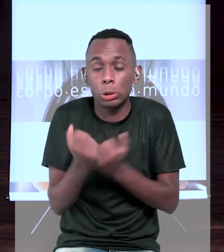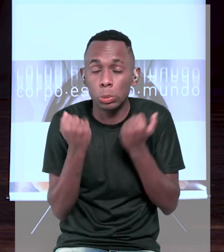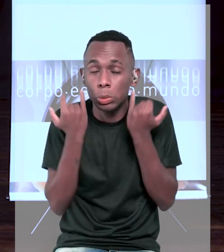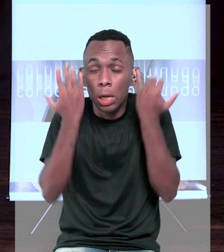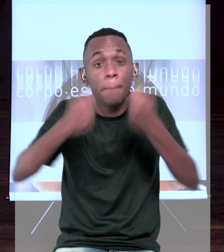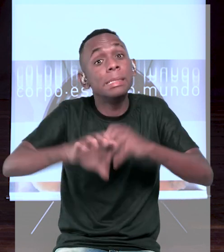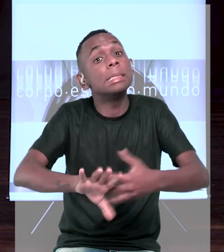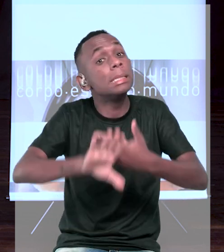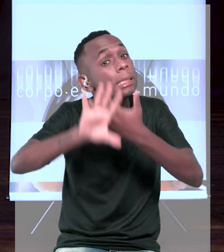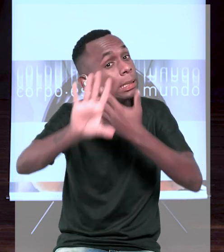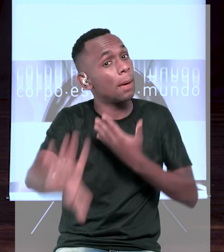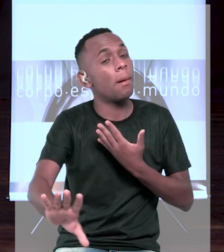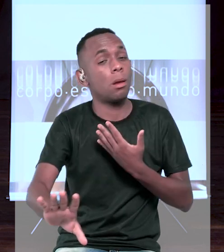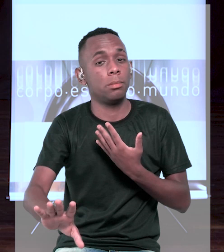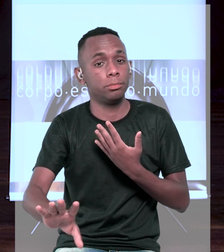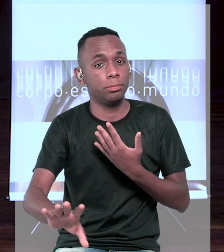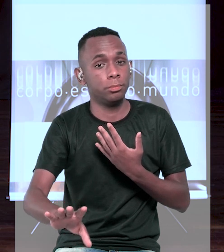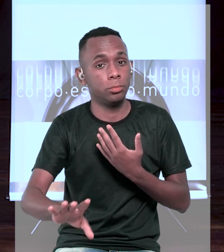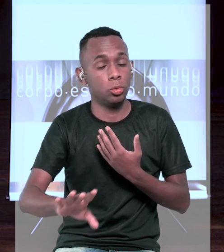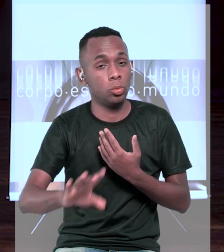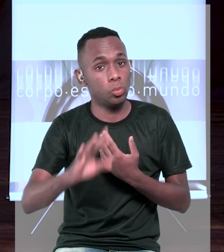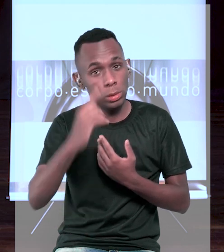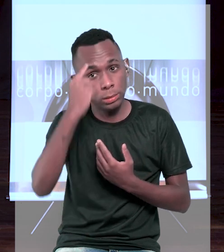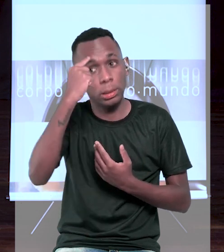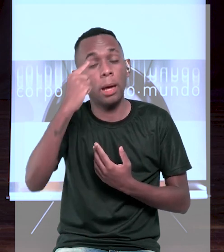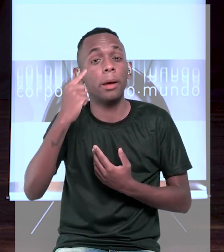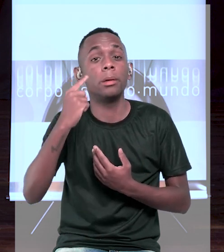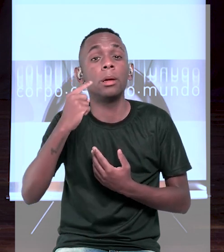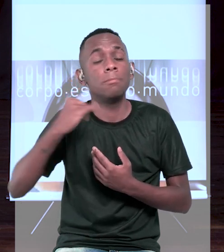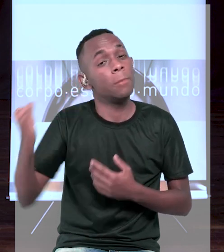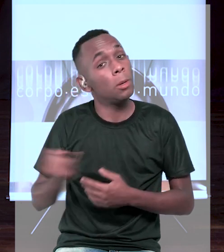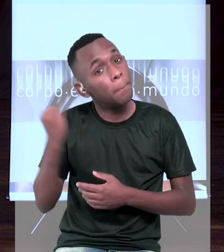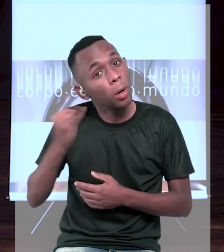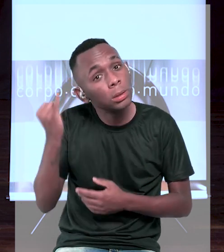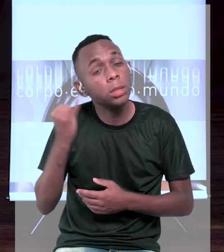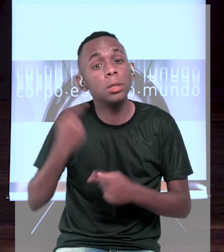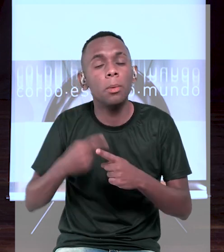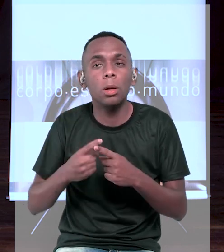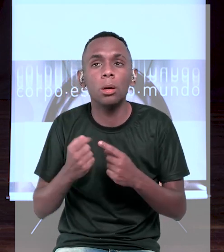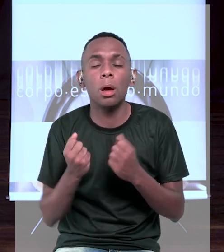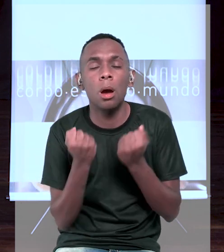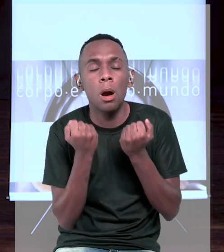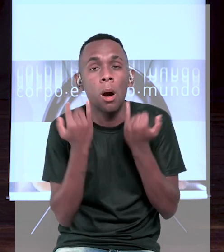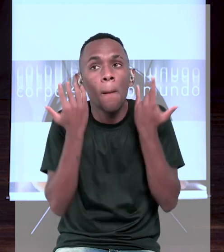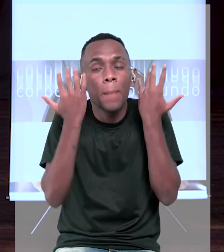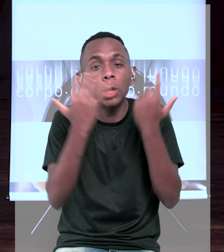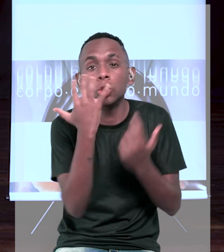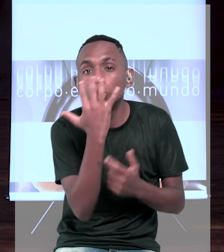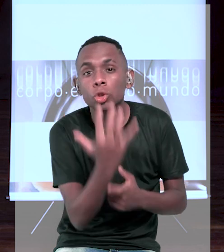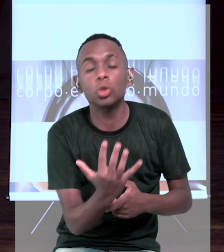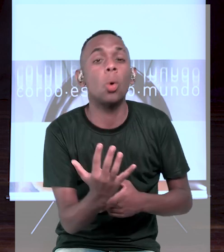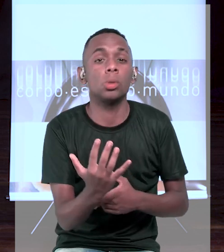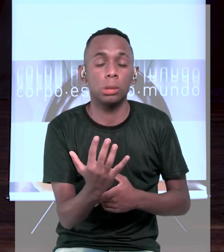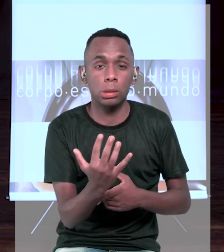paixões. Uma ideia fundamental nessa nossa trilha. As paixões, inclusive, segundo